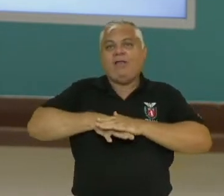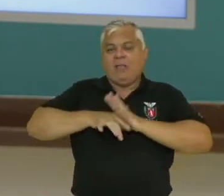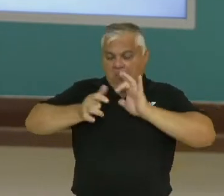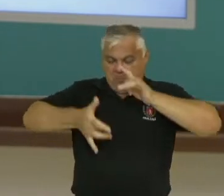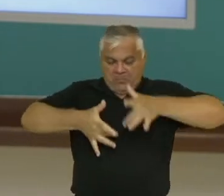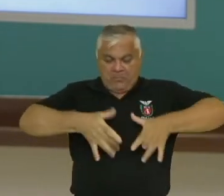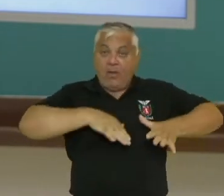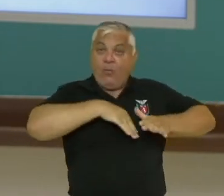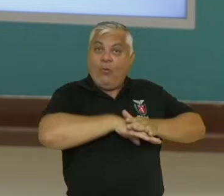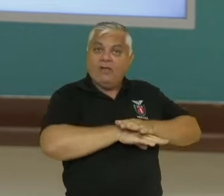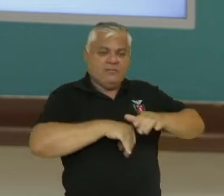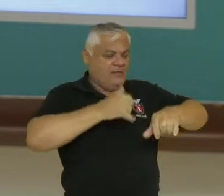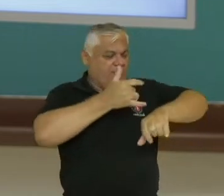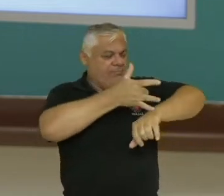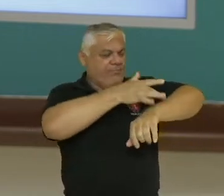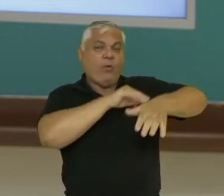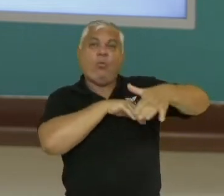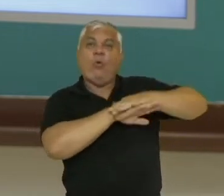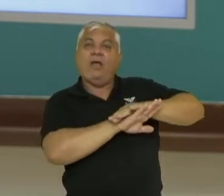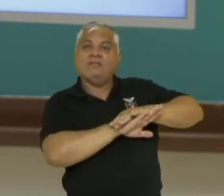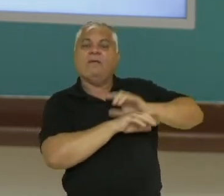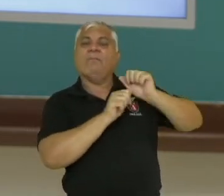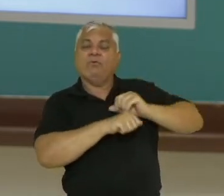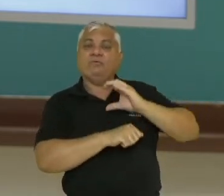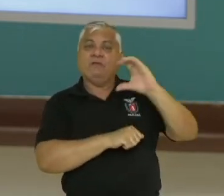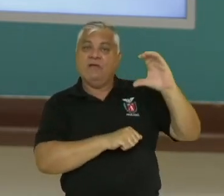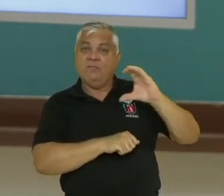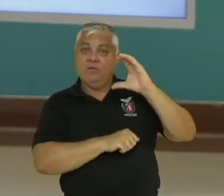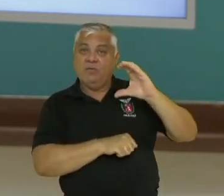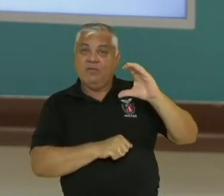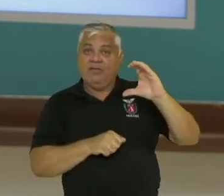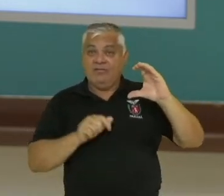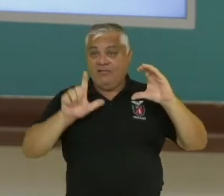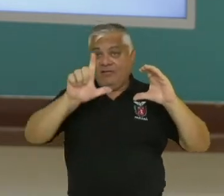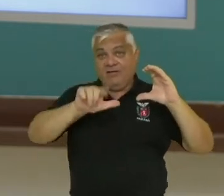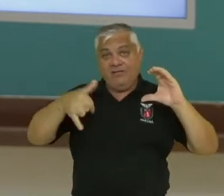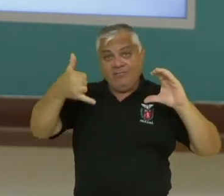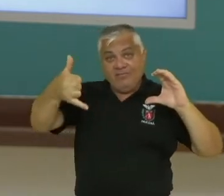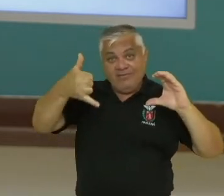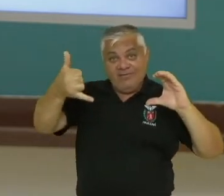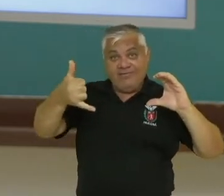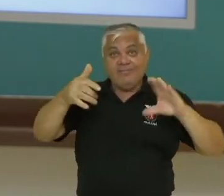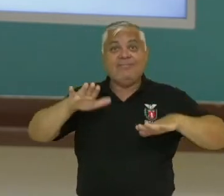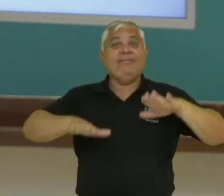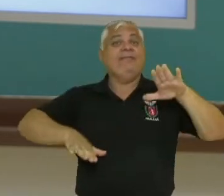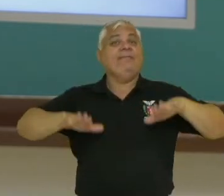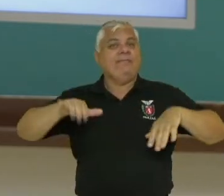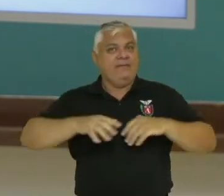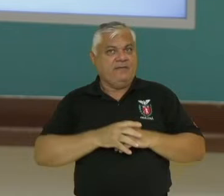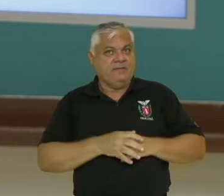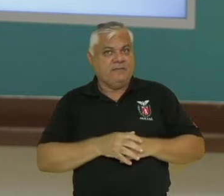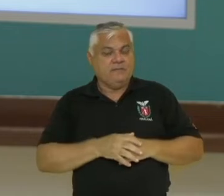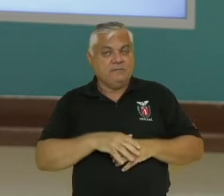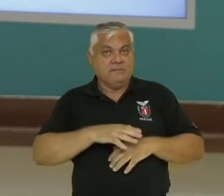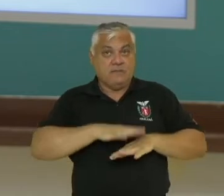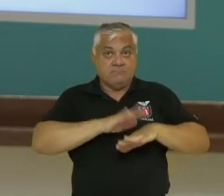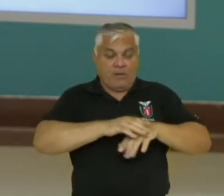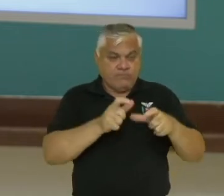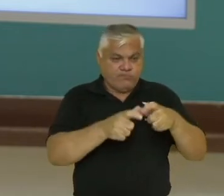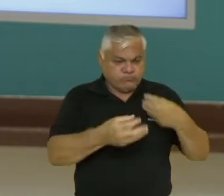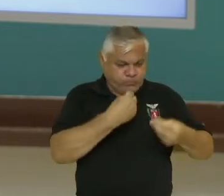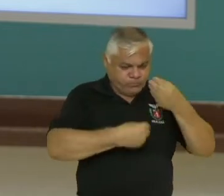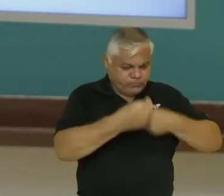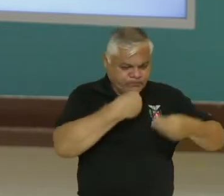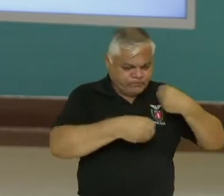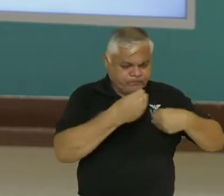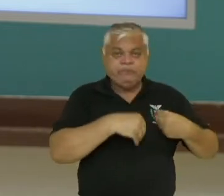Ele pode guardar carboidratos e lipídios. Vai depender da sua ingestão. Ingerindo muito e não usando,